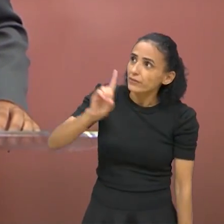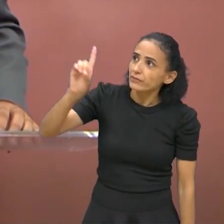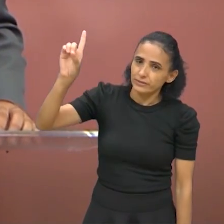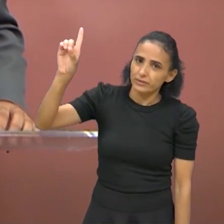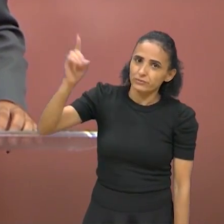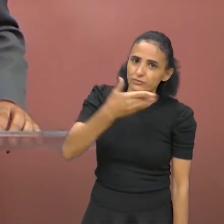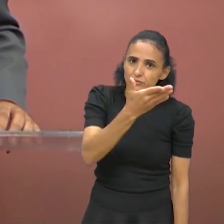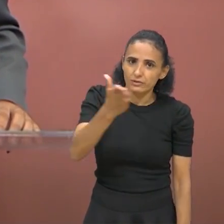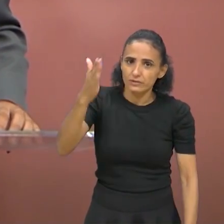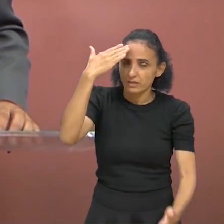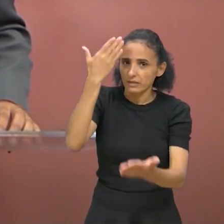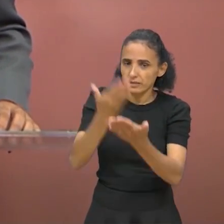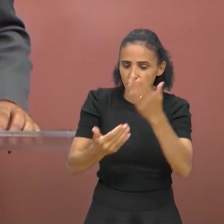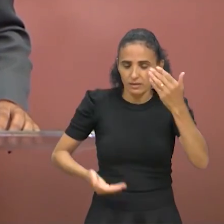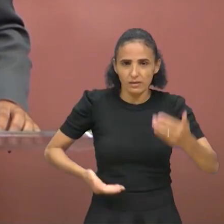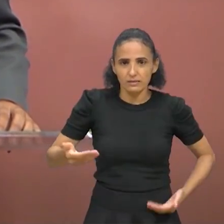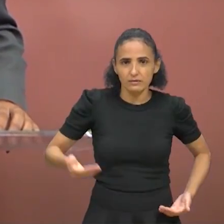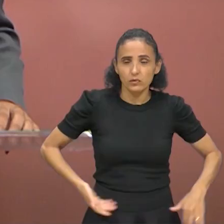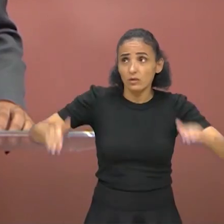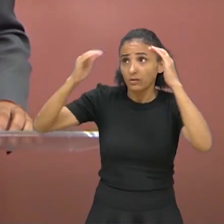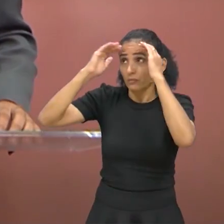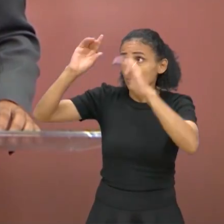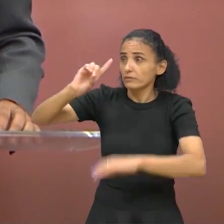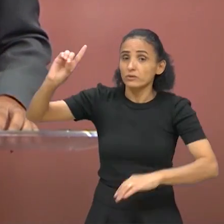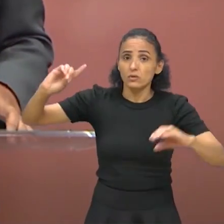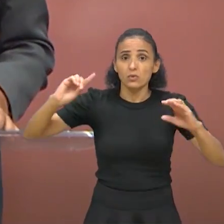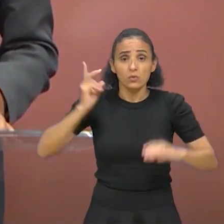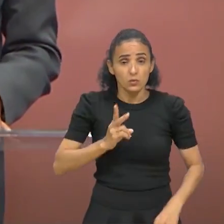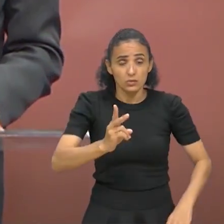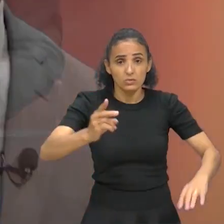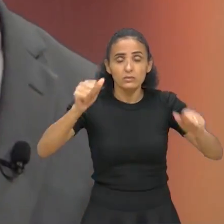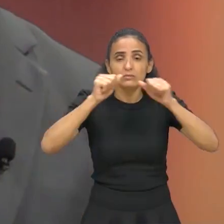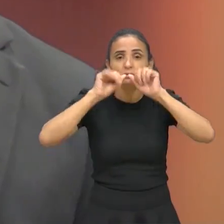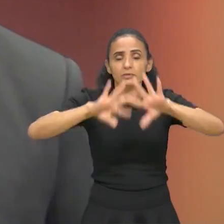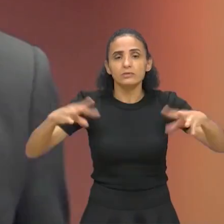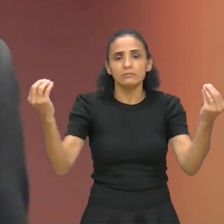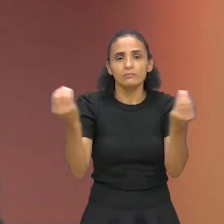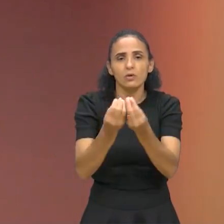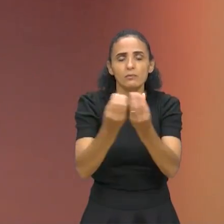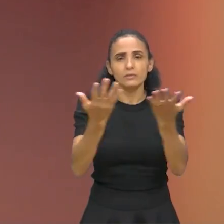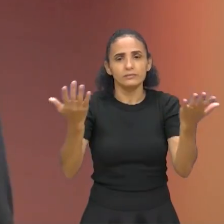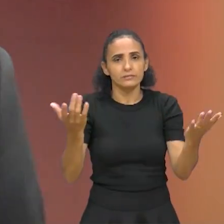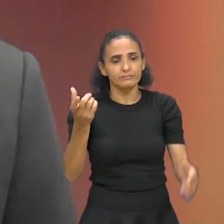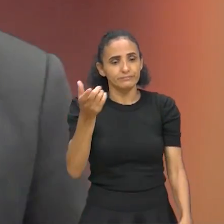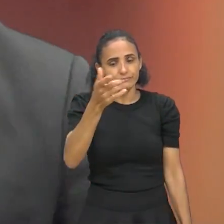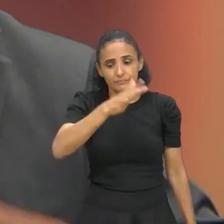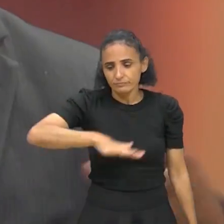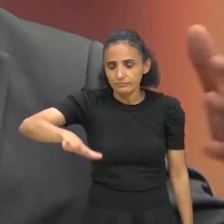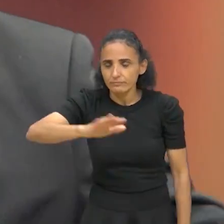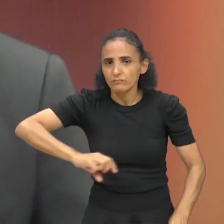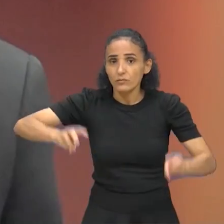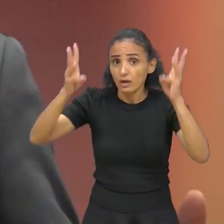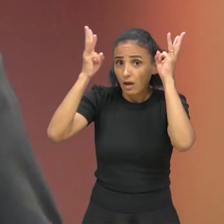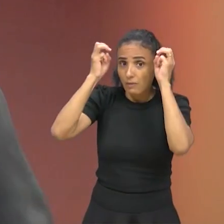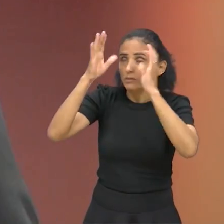você serve continua fazendo maravilhas. E a Bíblia nos diz que quando Moisés clama